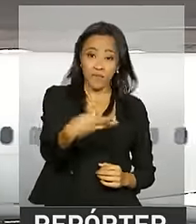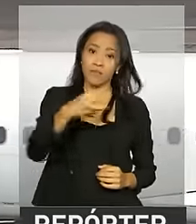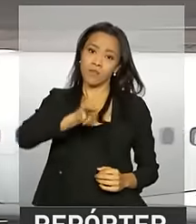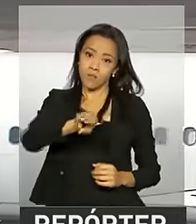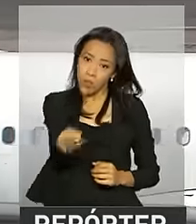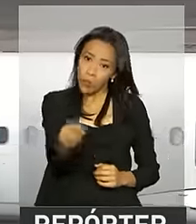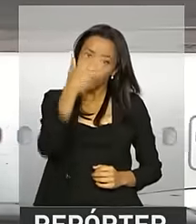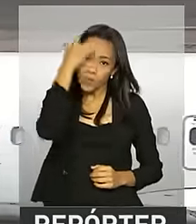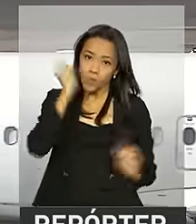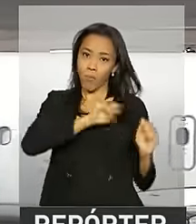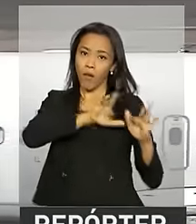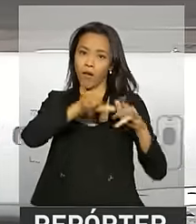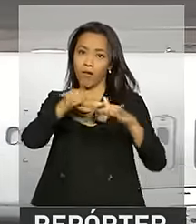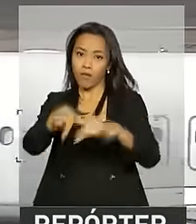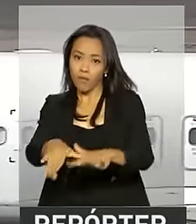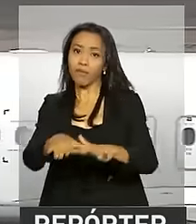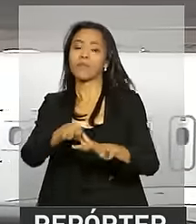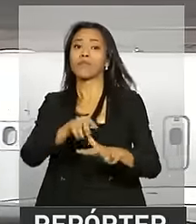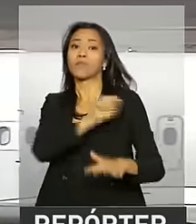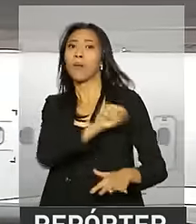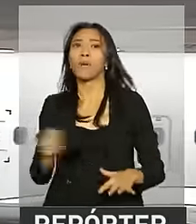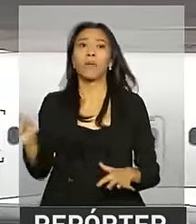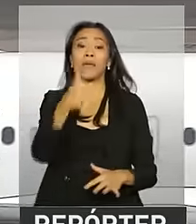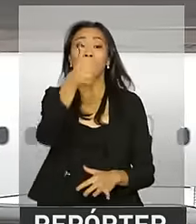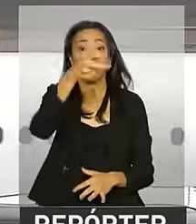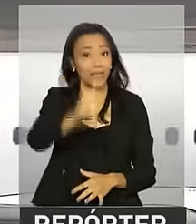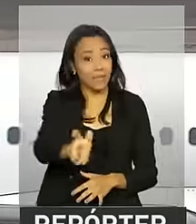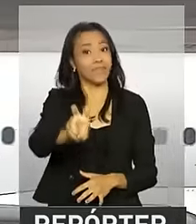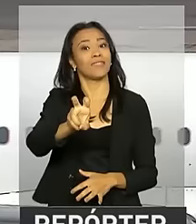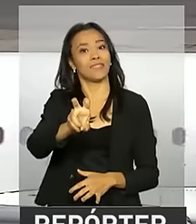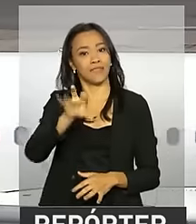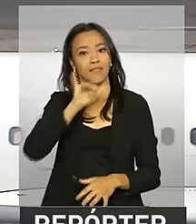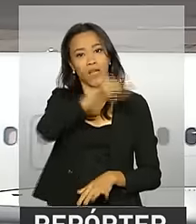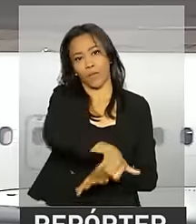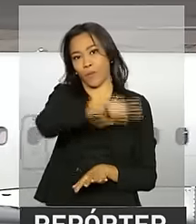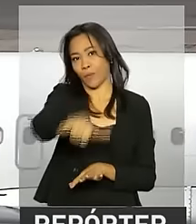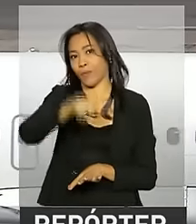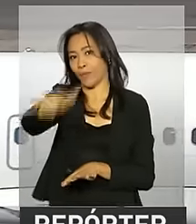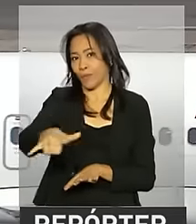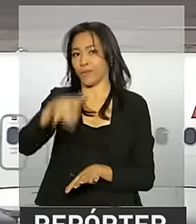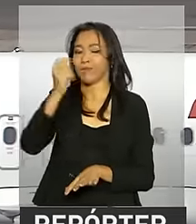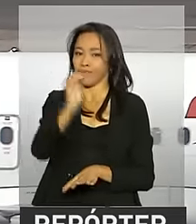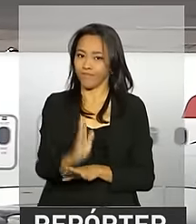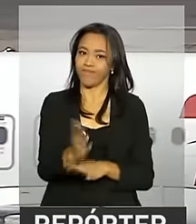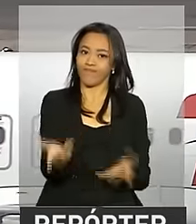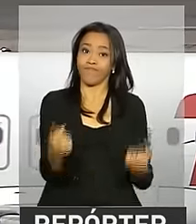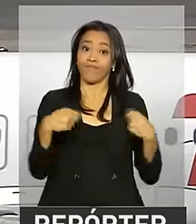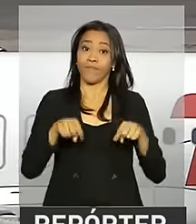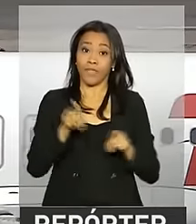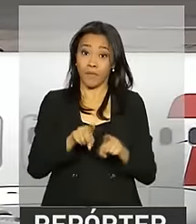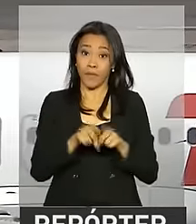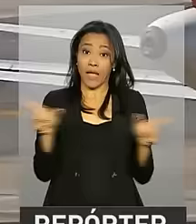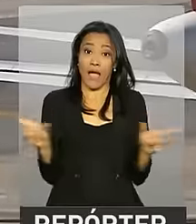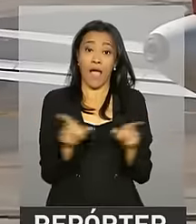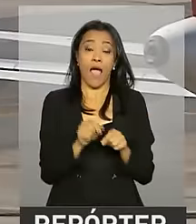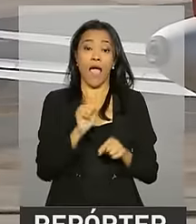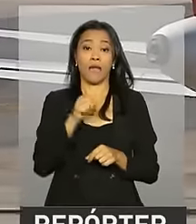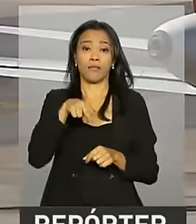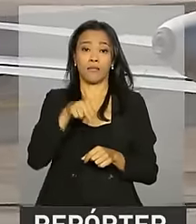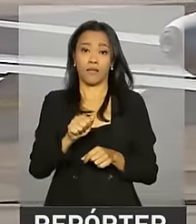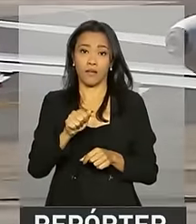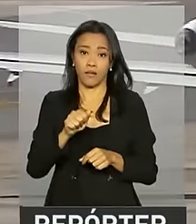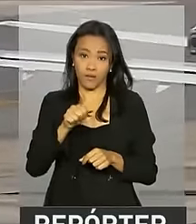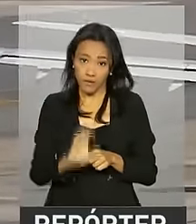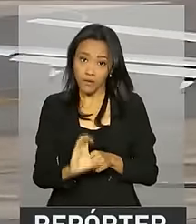pessoas passem pelos 15 principais aeroportos do país e a agência nacional de Aviação Civil a anak publicou